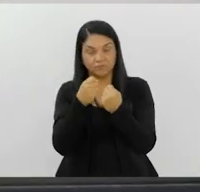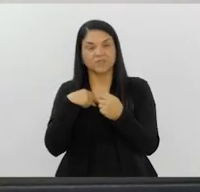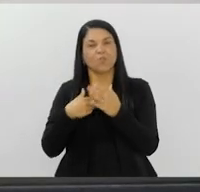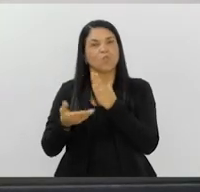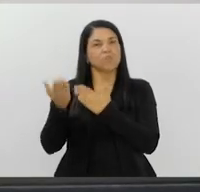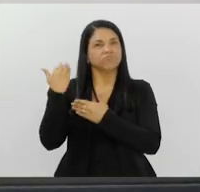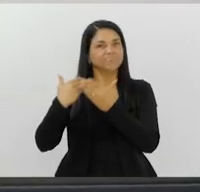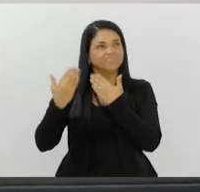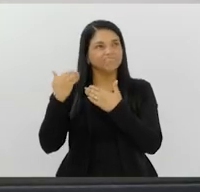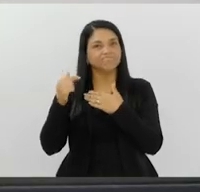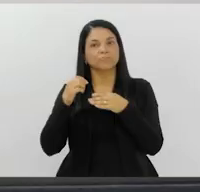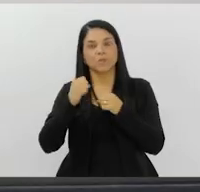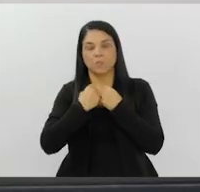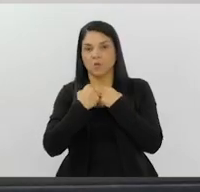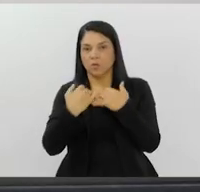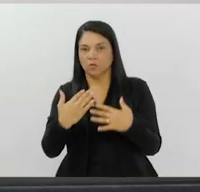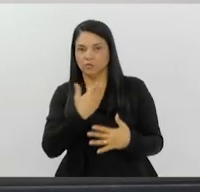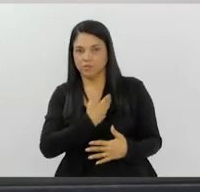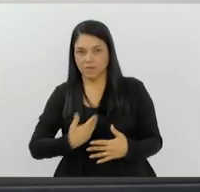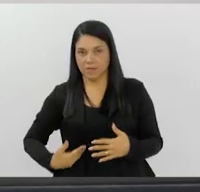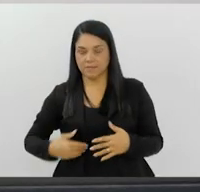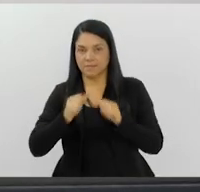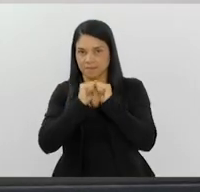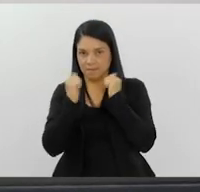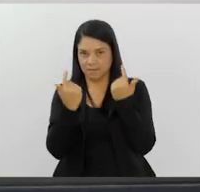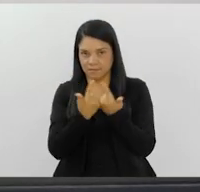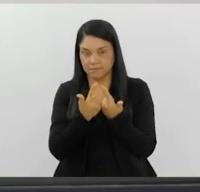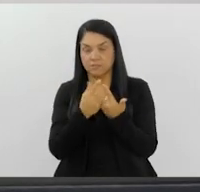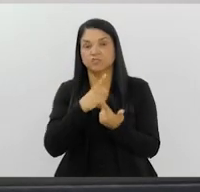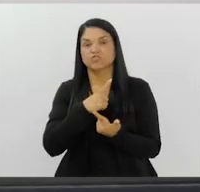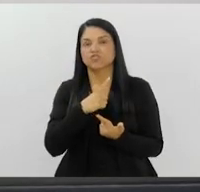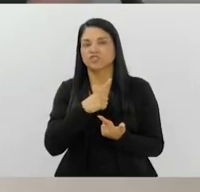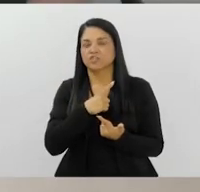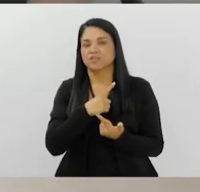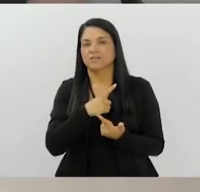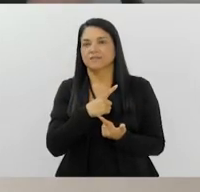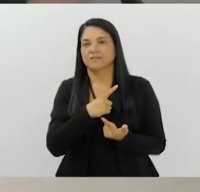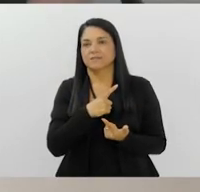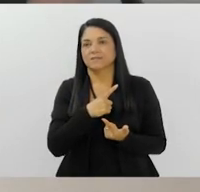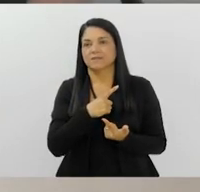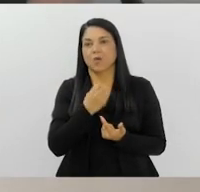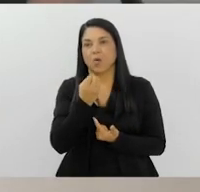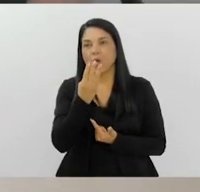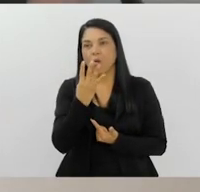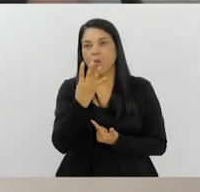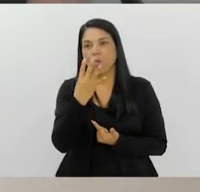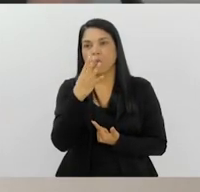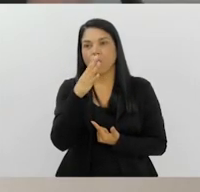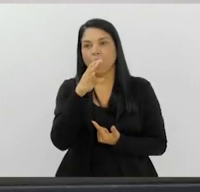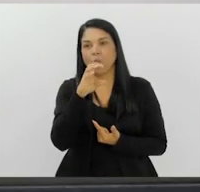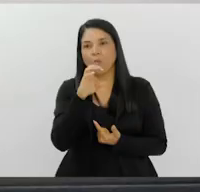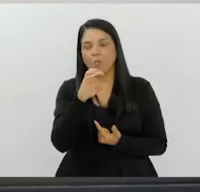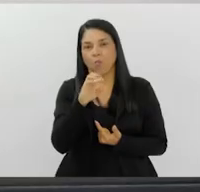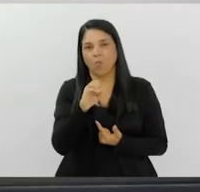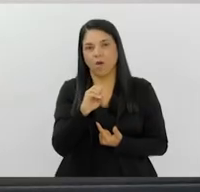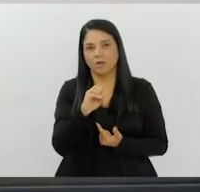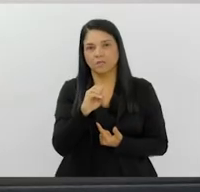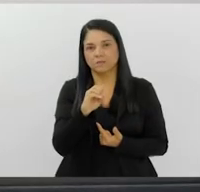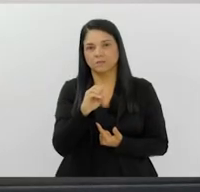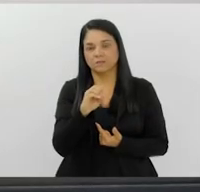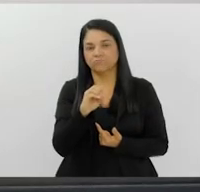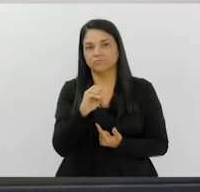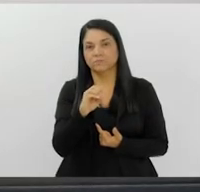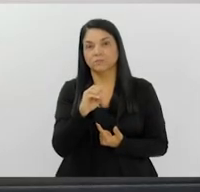atrás aqui uma audiência na Assembleia que tinha cerca de 40 40